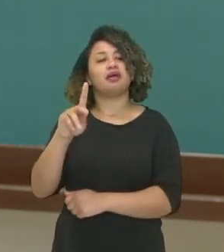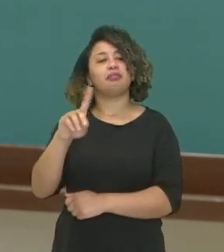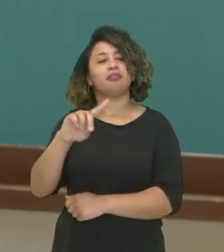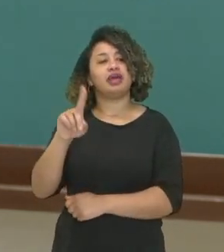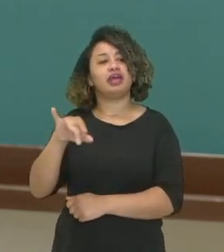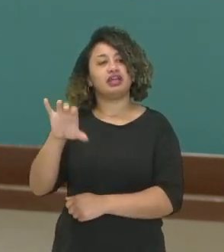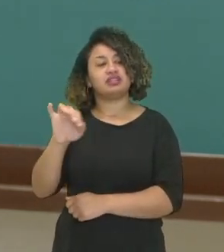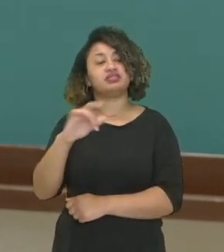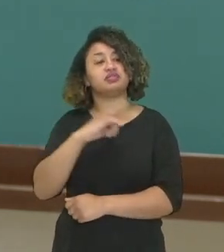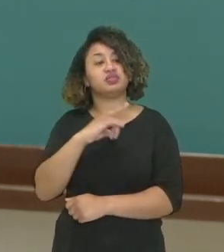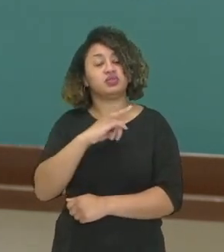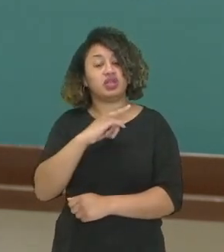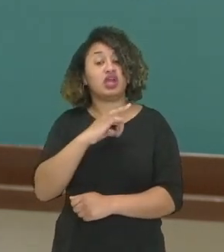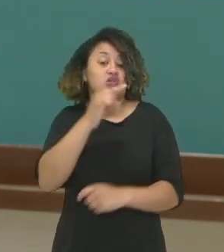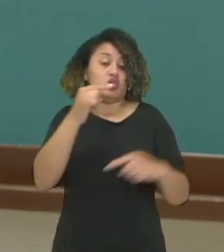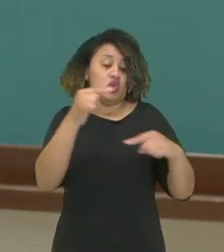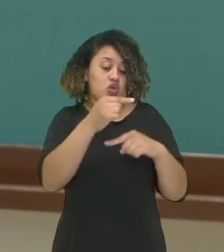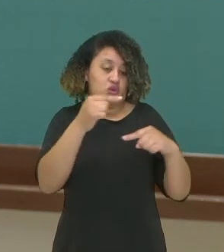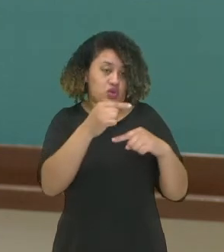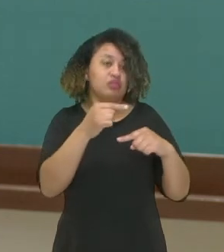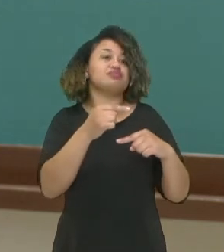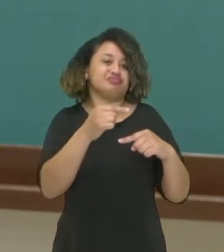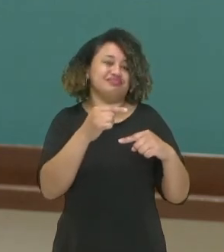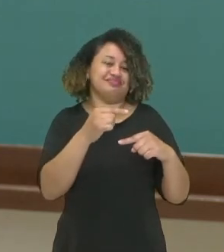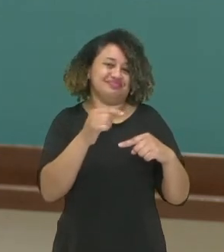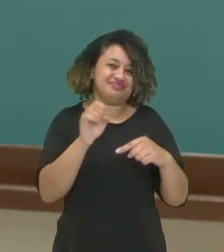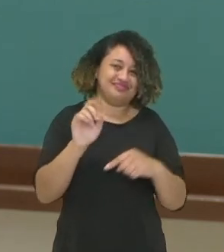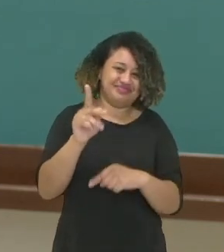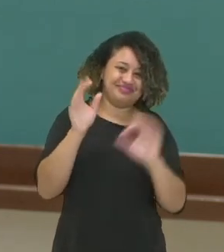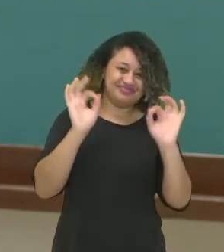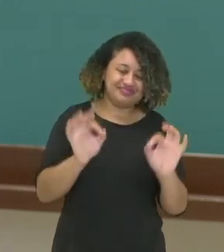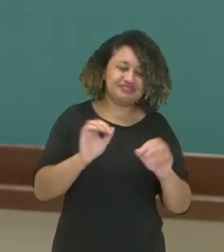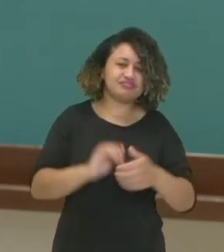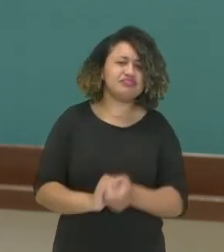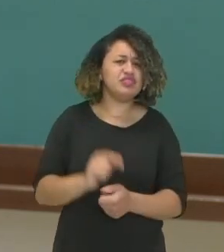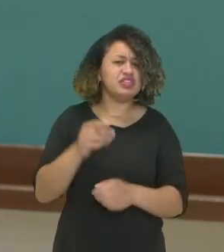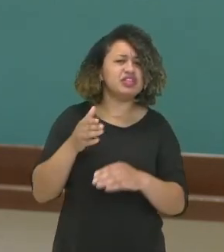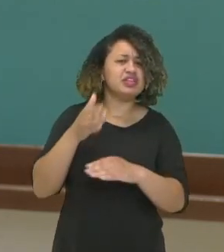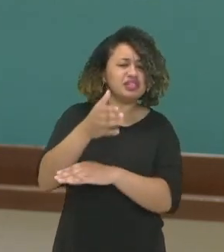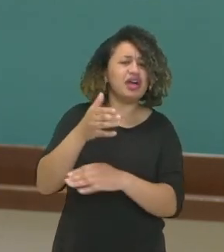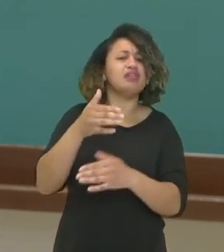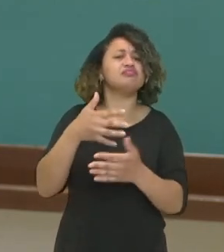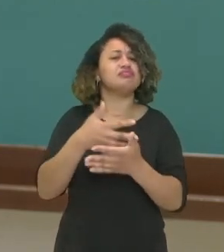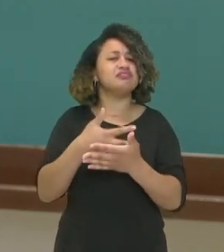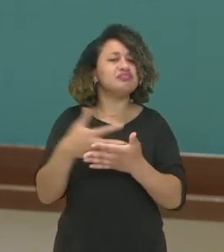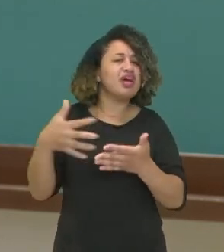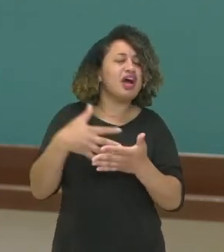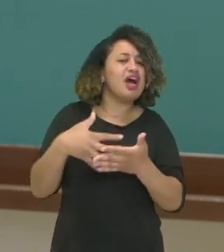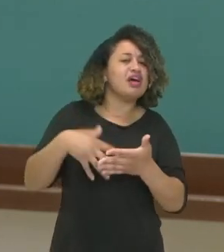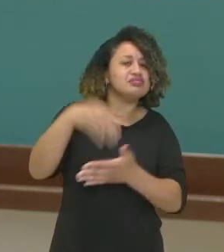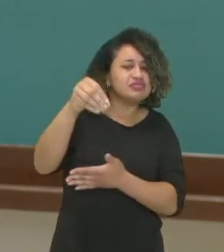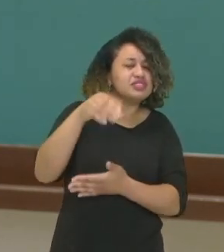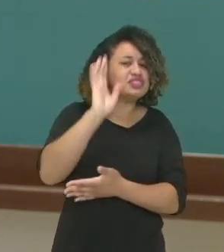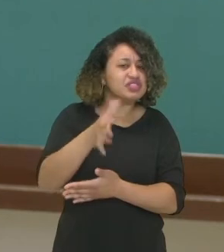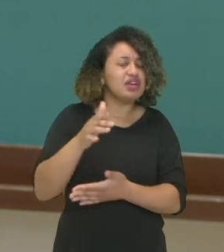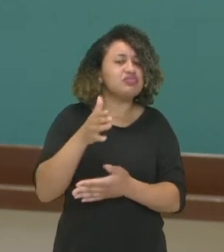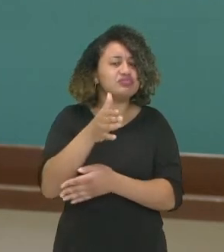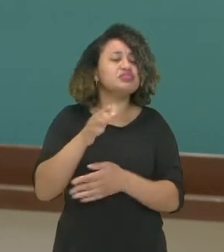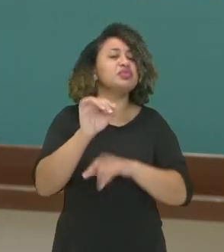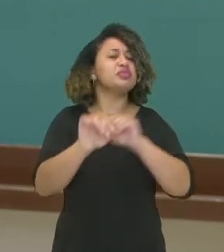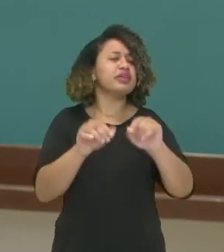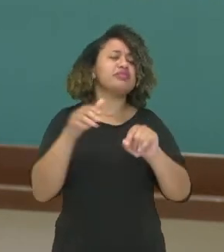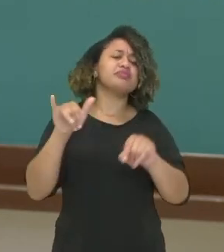se a gente consegue observar qual deles que são quadrados? Aqui, né? O 4 é um quadrado, tá bom? E só ele, né? Tá